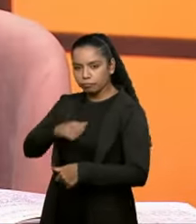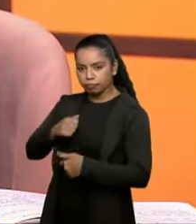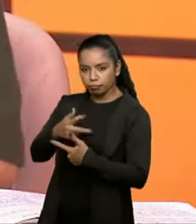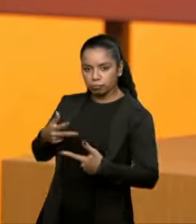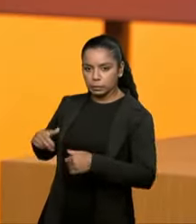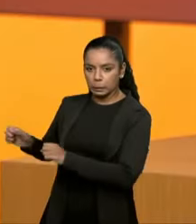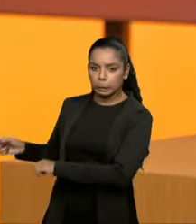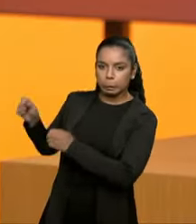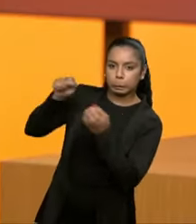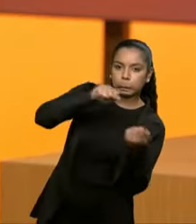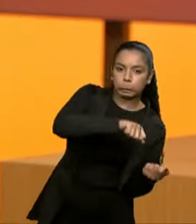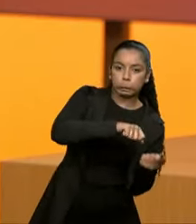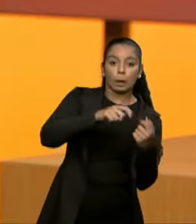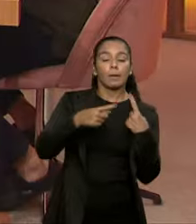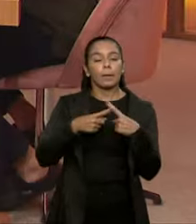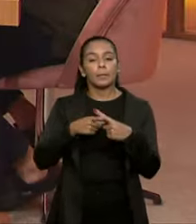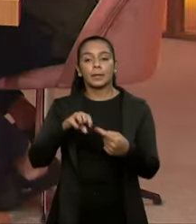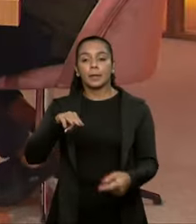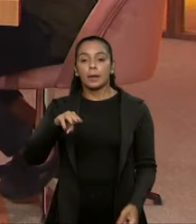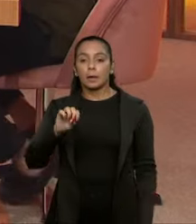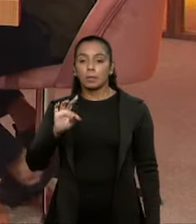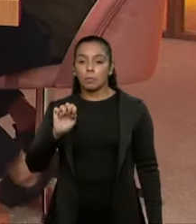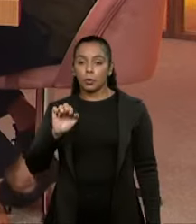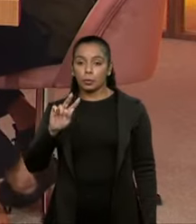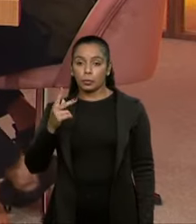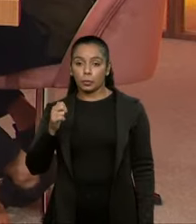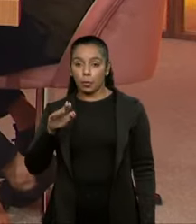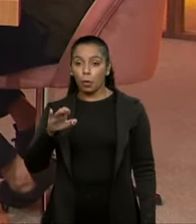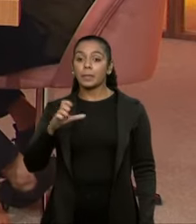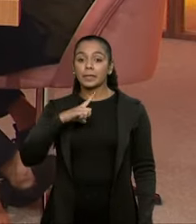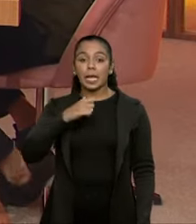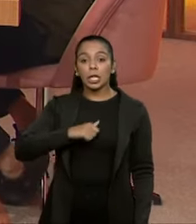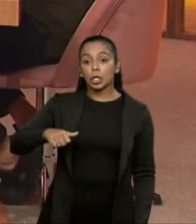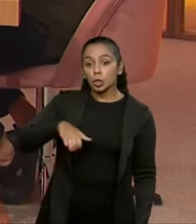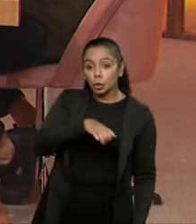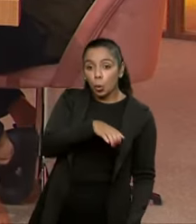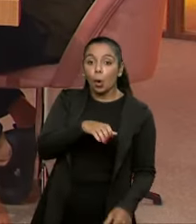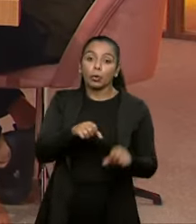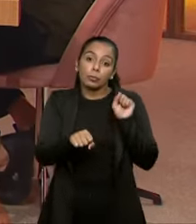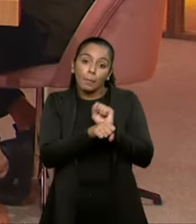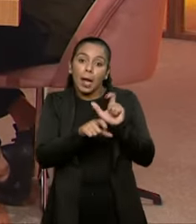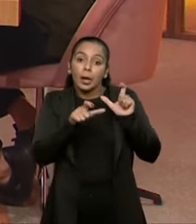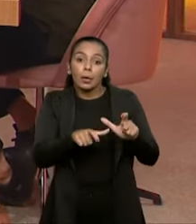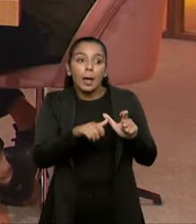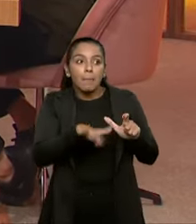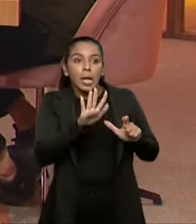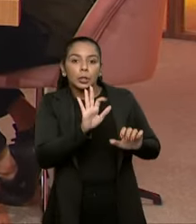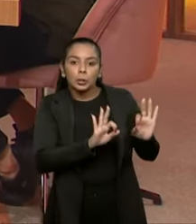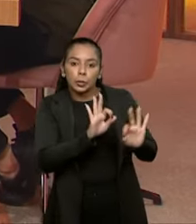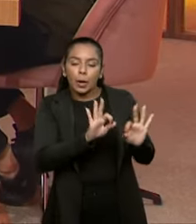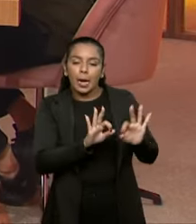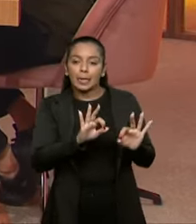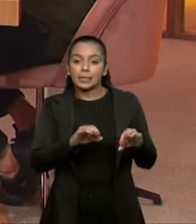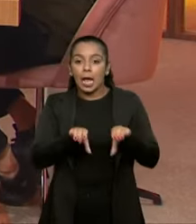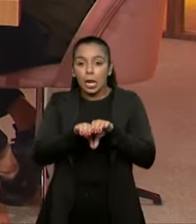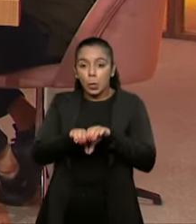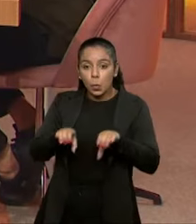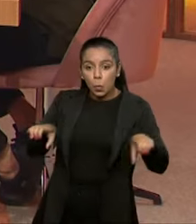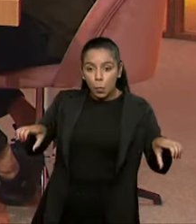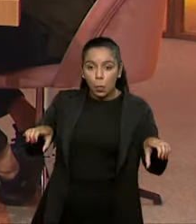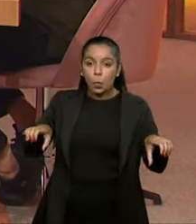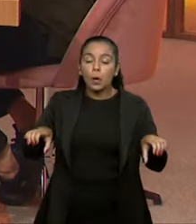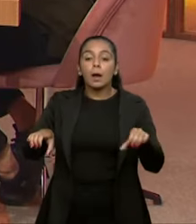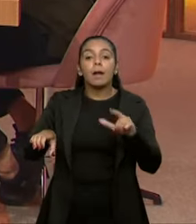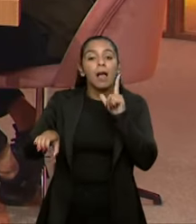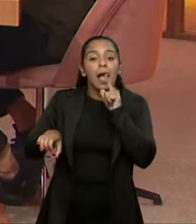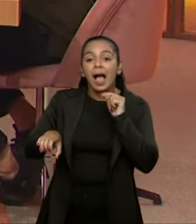Porque o motorhomes modernos hoje, você tem uma, é igual uma casa, tem o esgoto, você para nos pontos próprios que tem, campos mais organizados, que você bota um cano lá, você faz, tira a